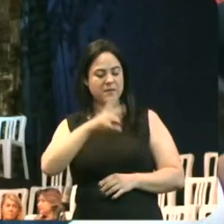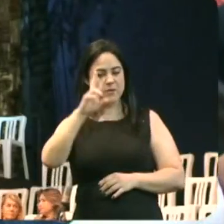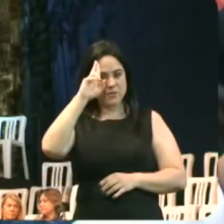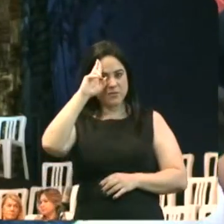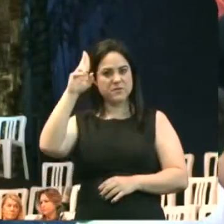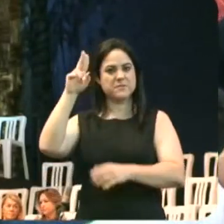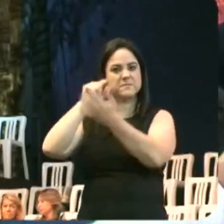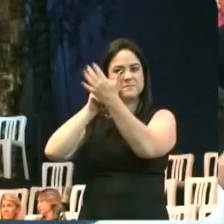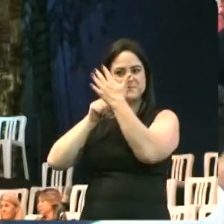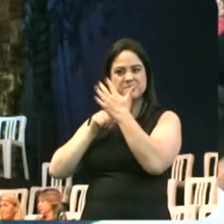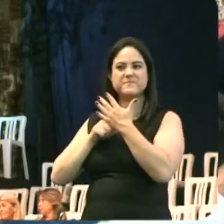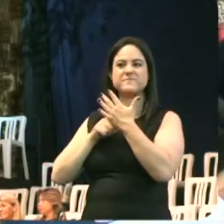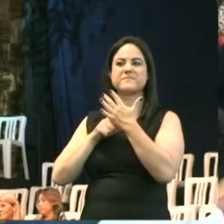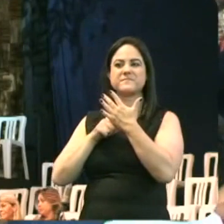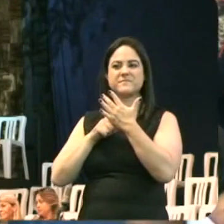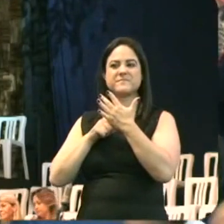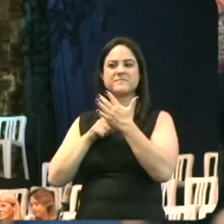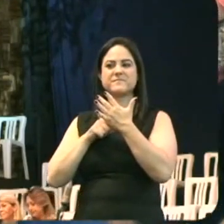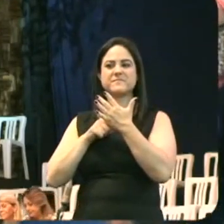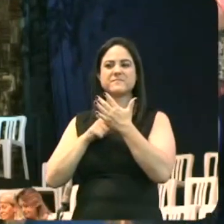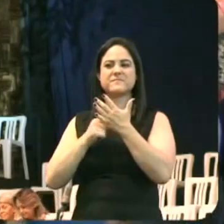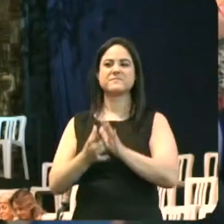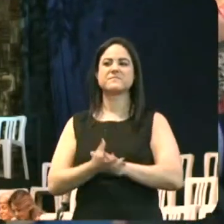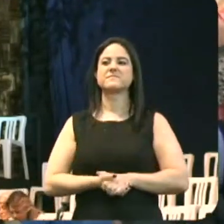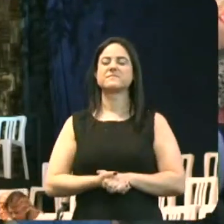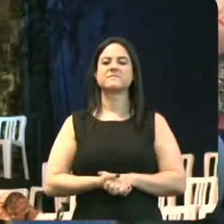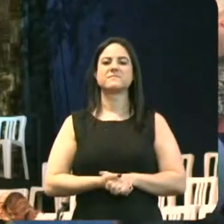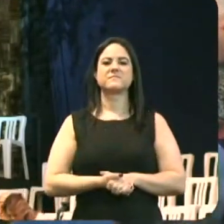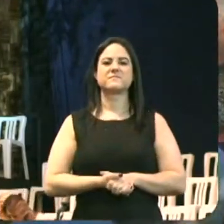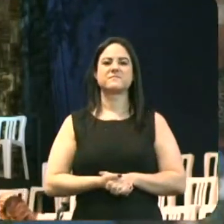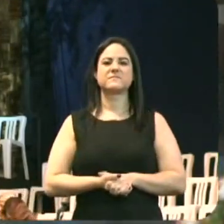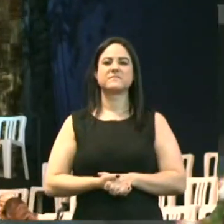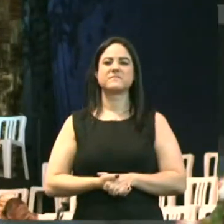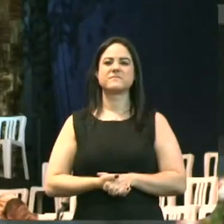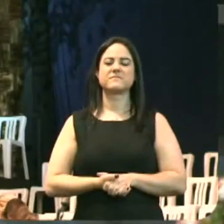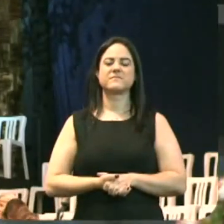me mostrando com os teus olhos.